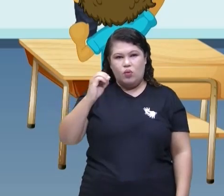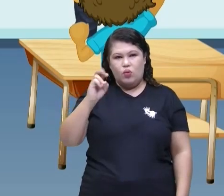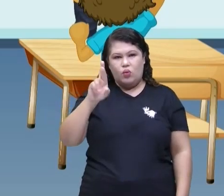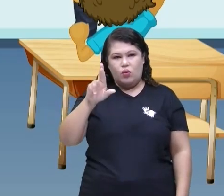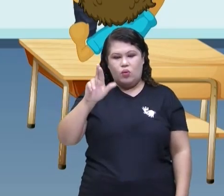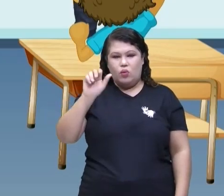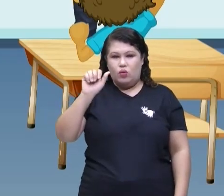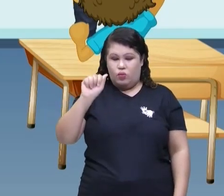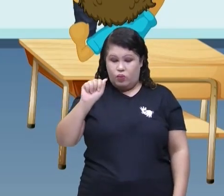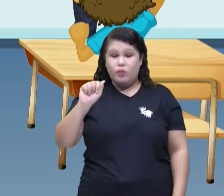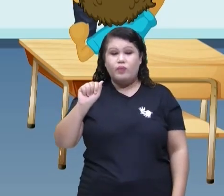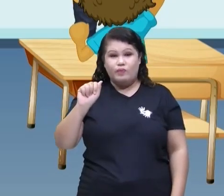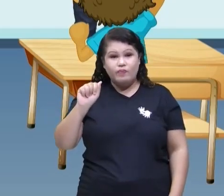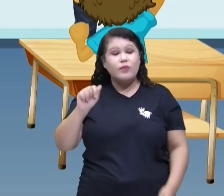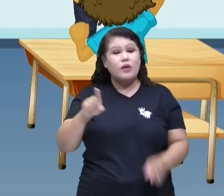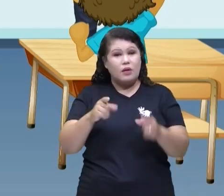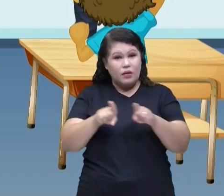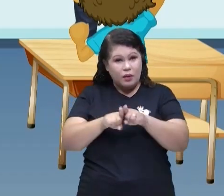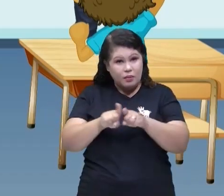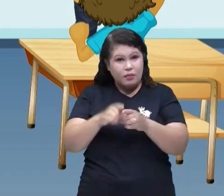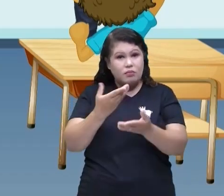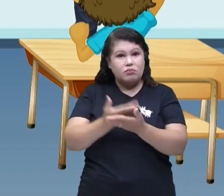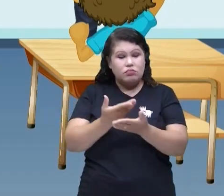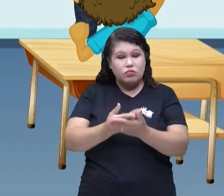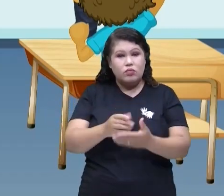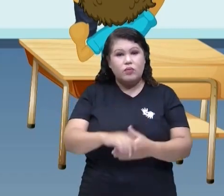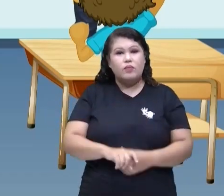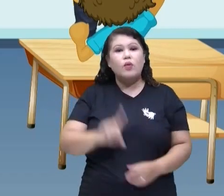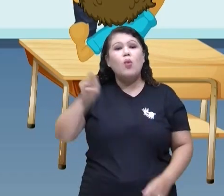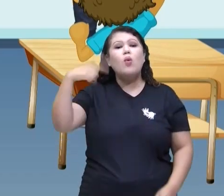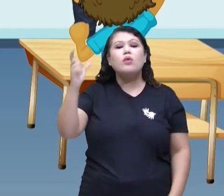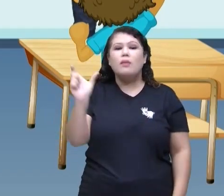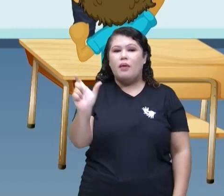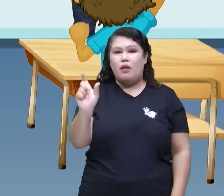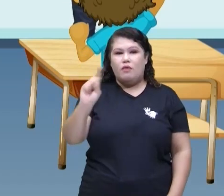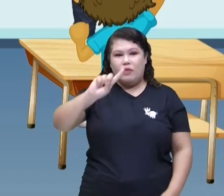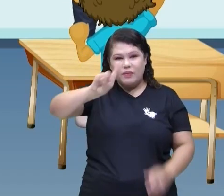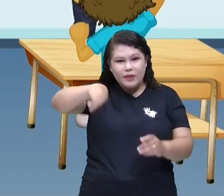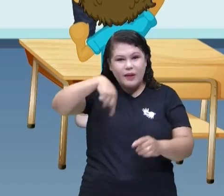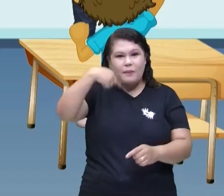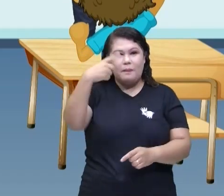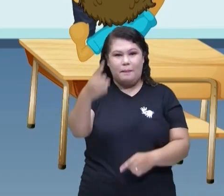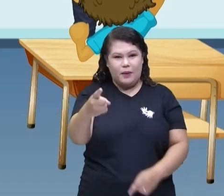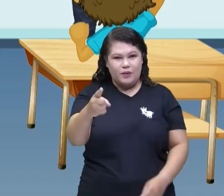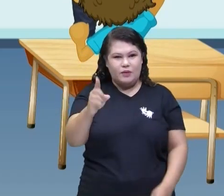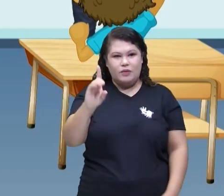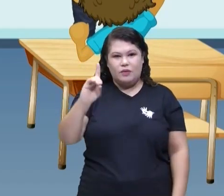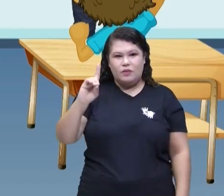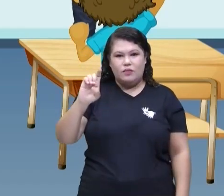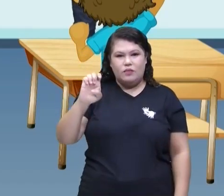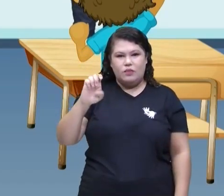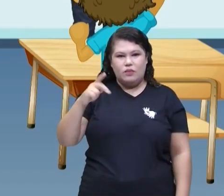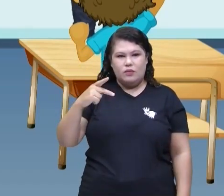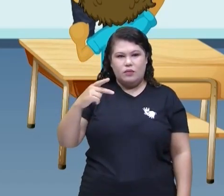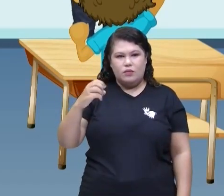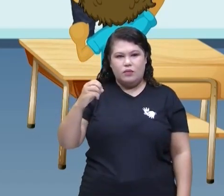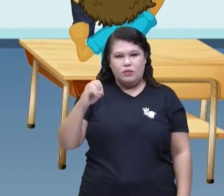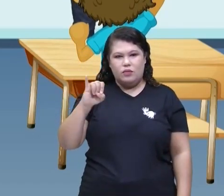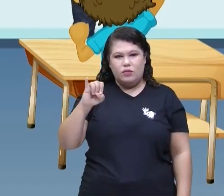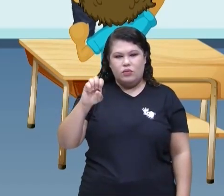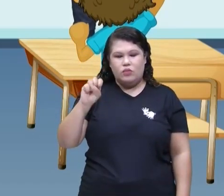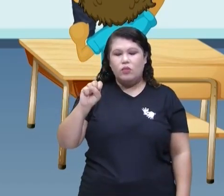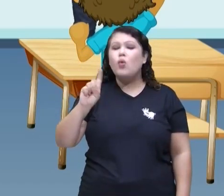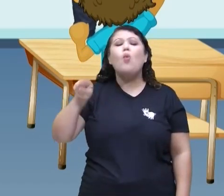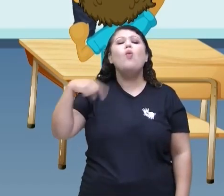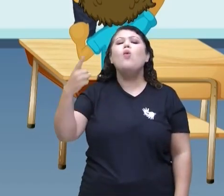nós vamos estudar hoje. Qual é a outra? Depois. A palavra depois. E a seguinte, qual é a